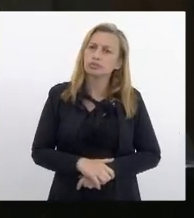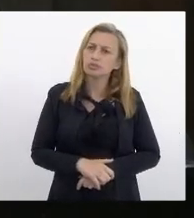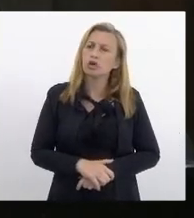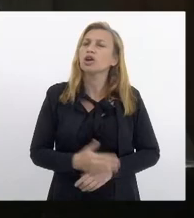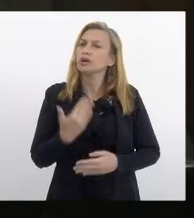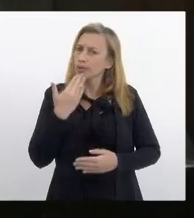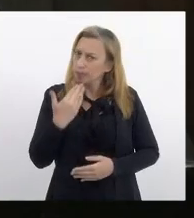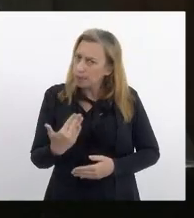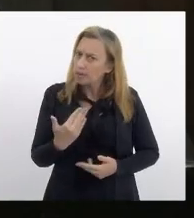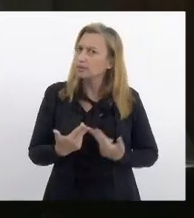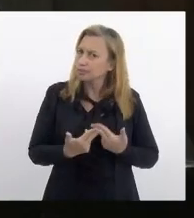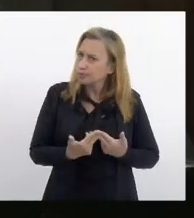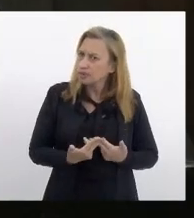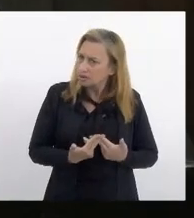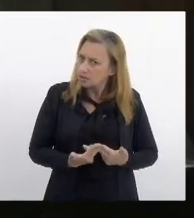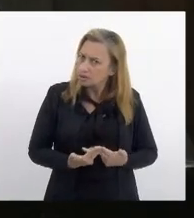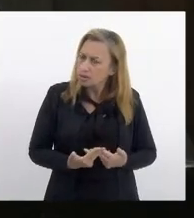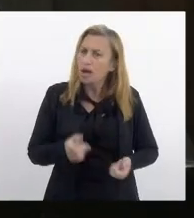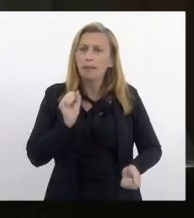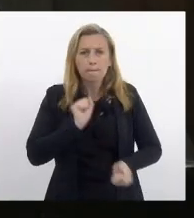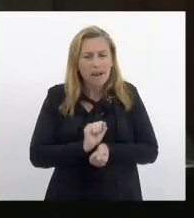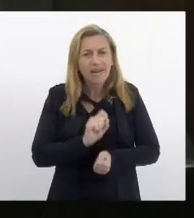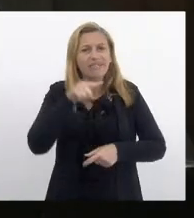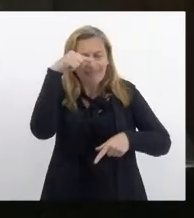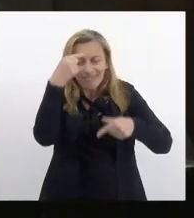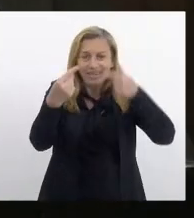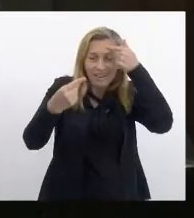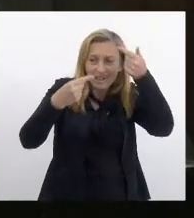E, por favor, vamos parar de inventar